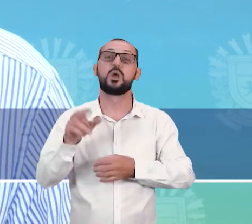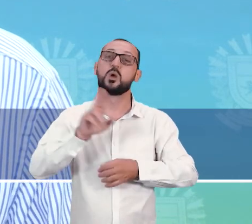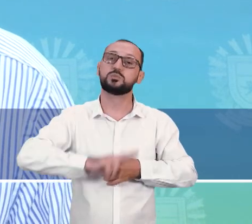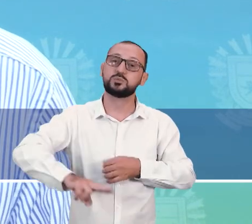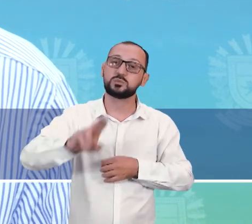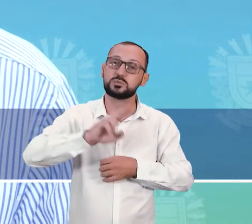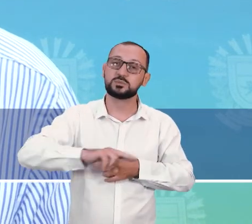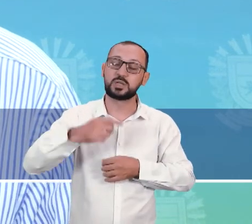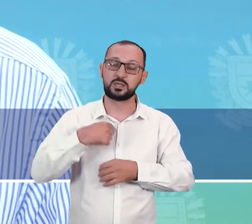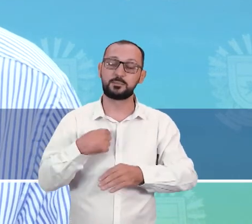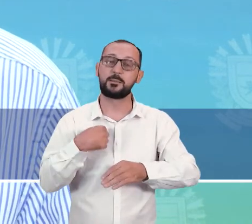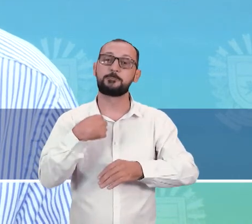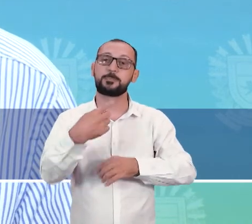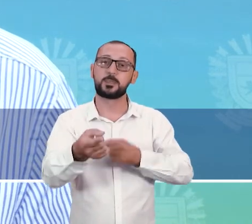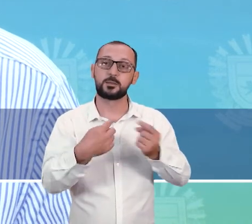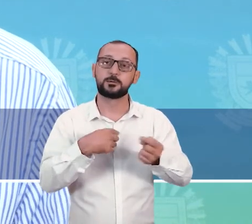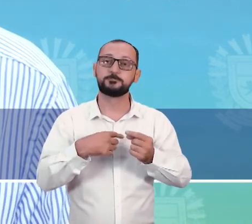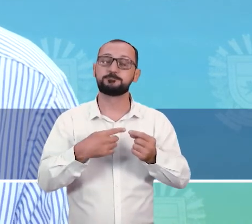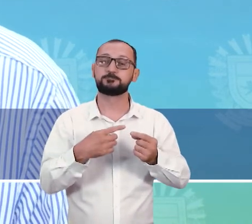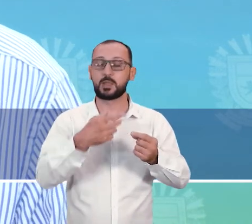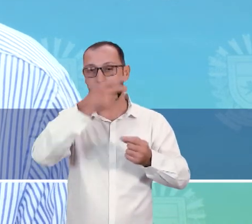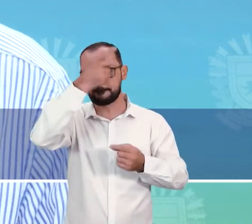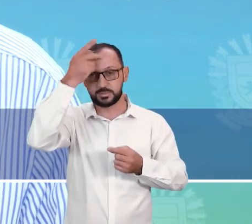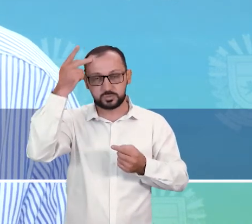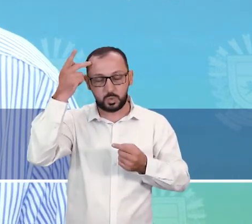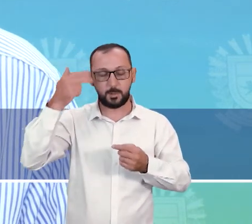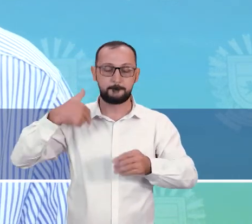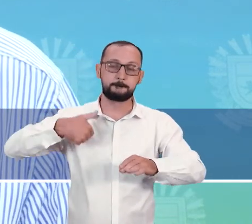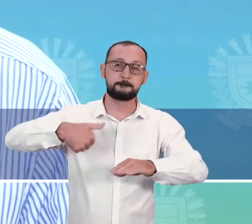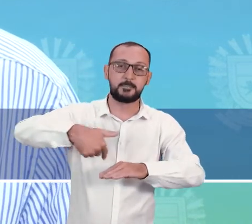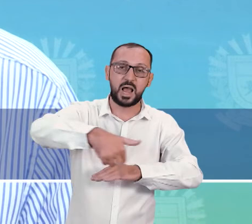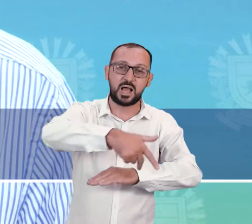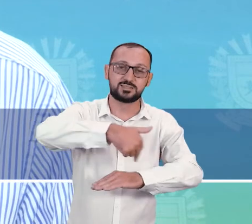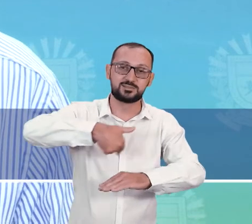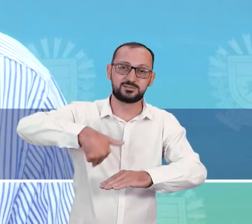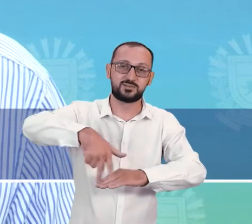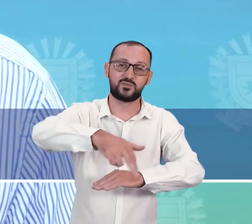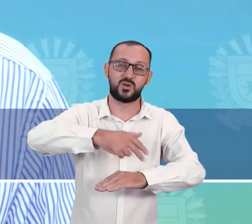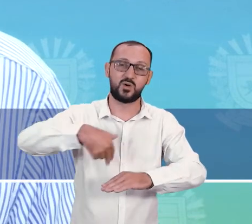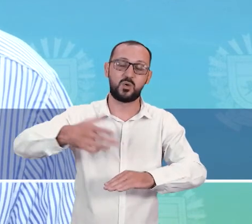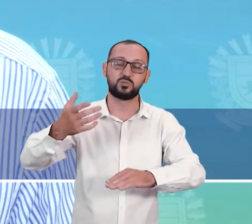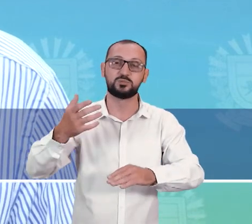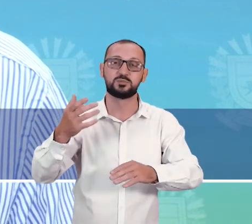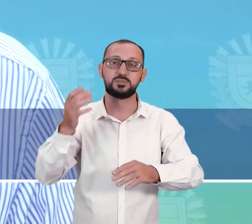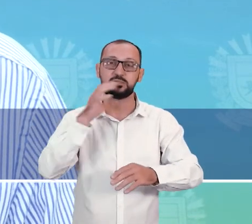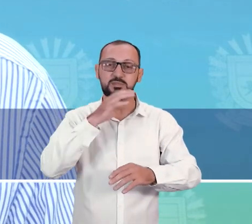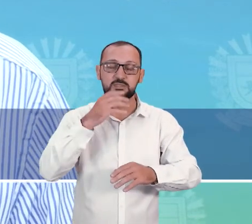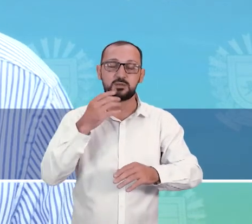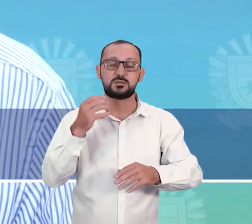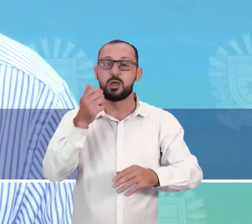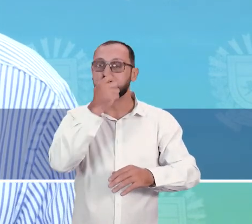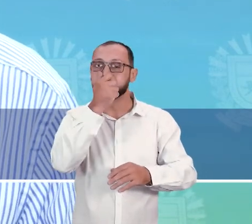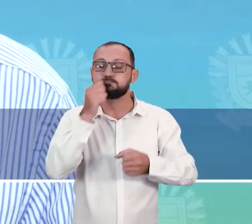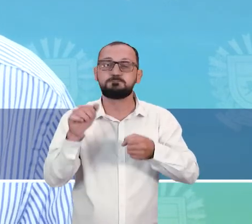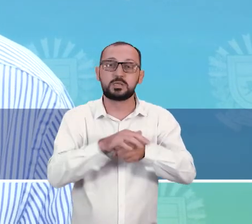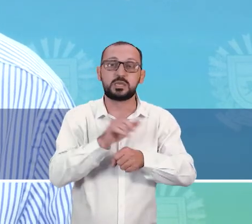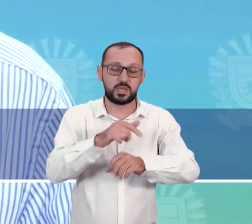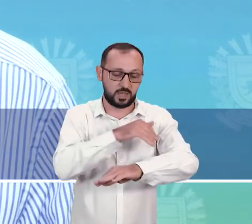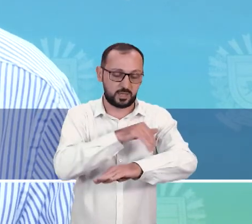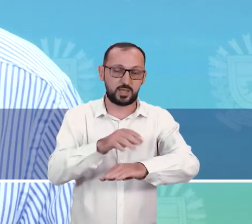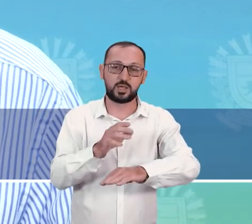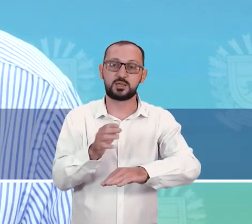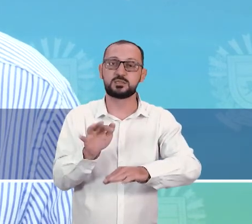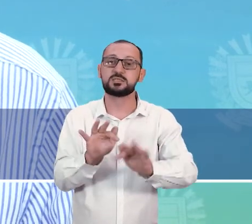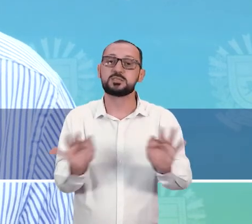Então o anel é bastante usado para a locomoção das pessoas e é bastante movimentado e é uma